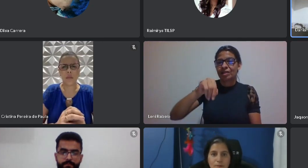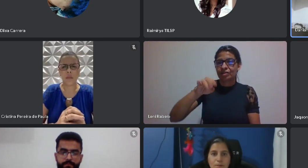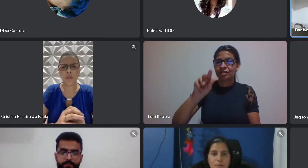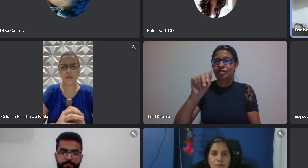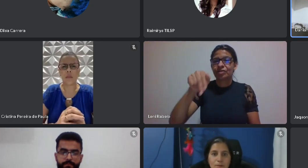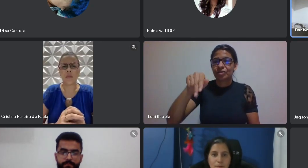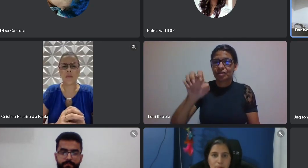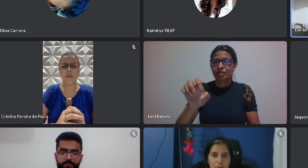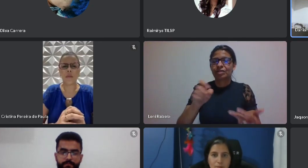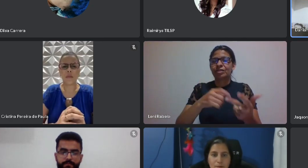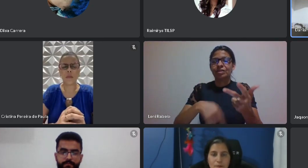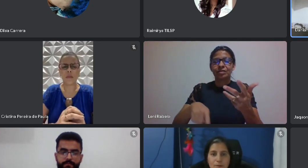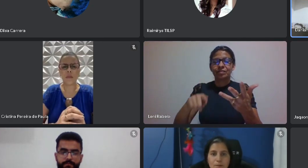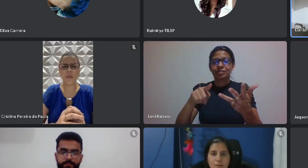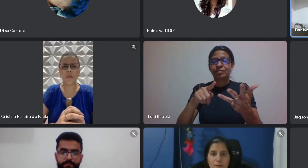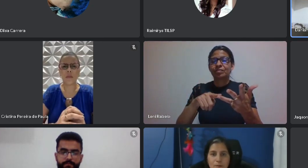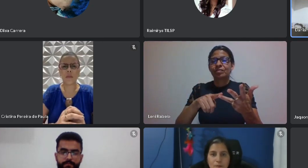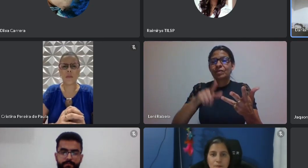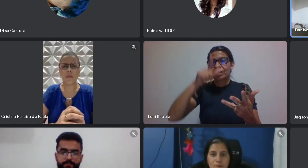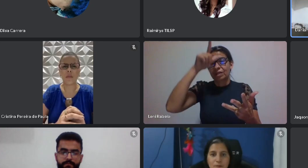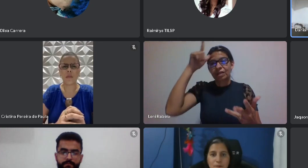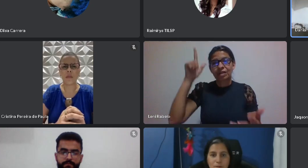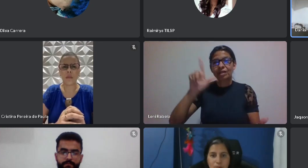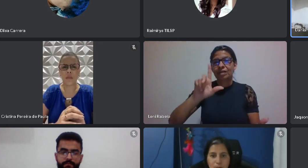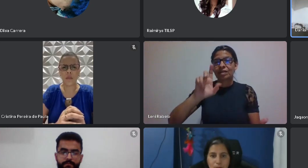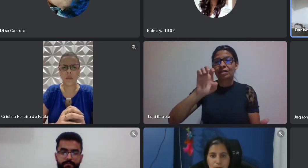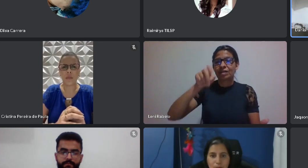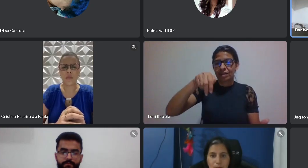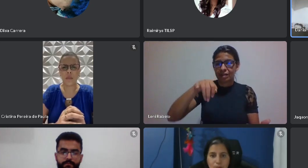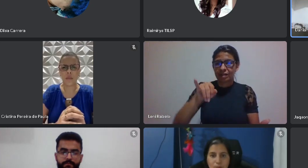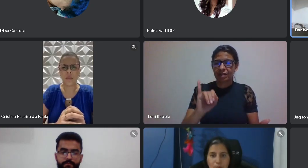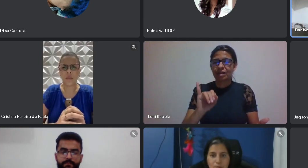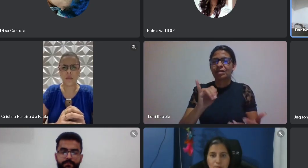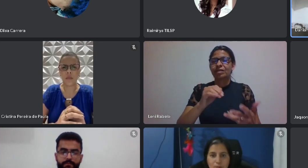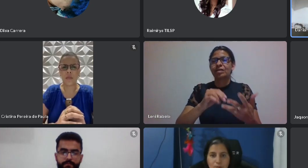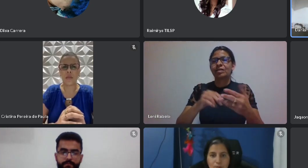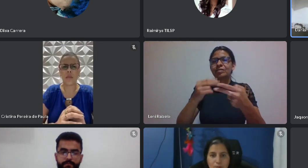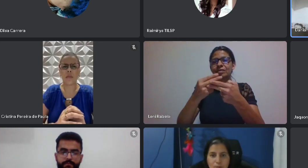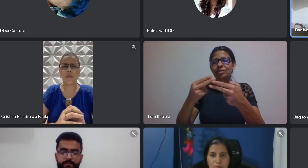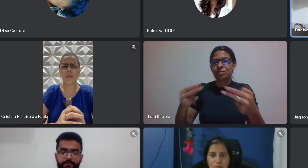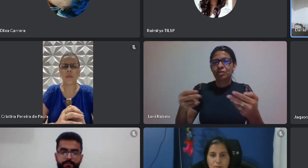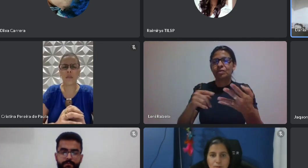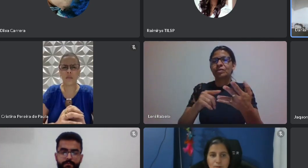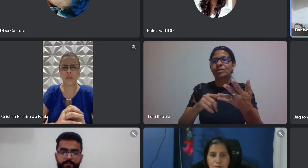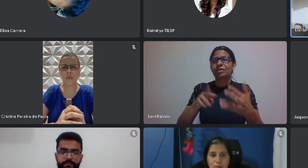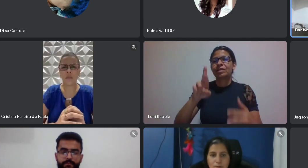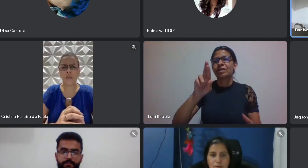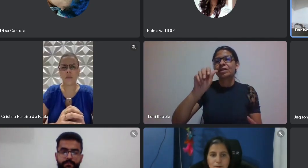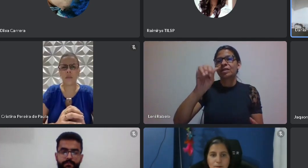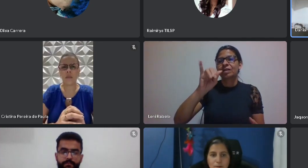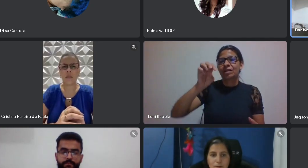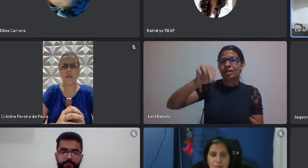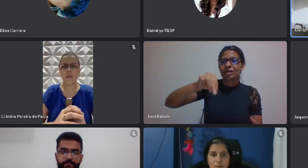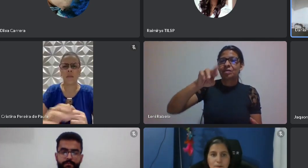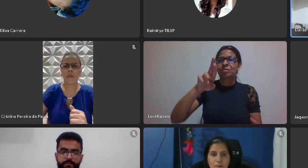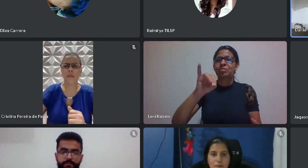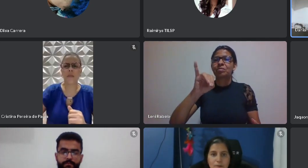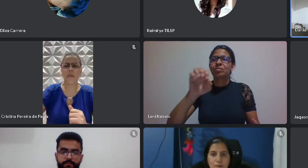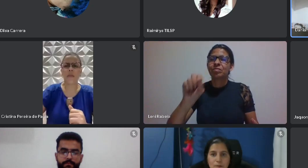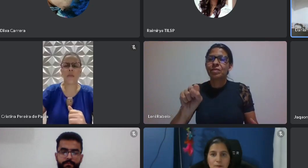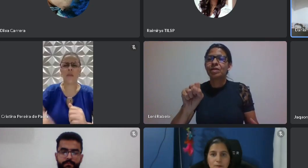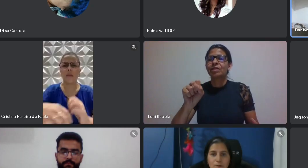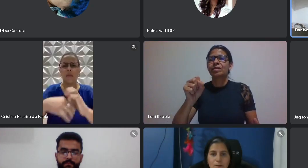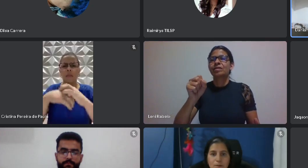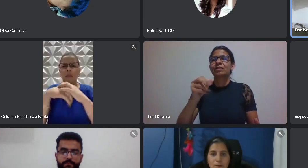Unimontes, e de Leni Aparecida Rabelo da Silva Mendes, da Unimontes, e Raimires Costa Rocha, da